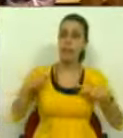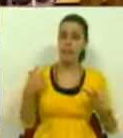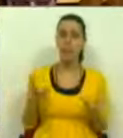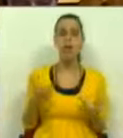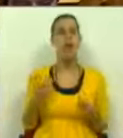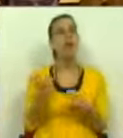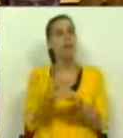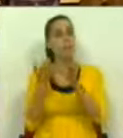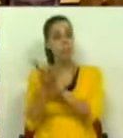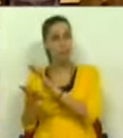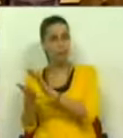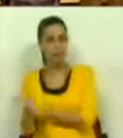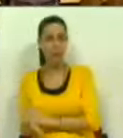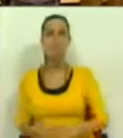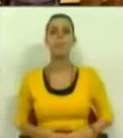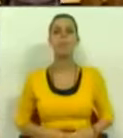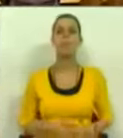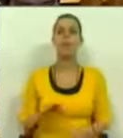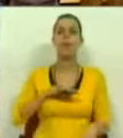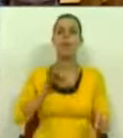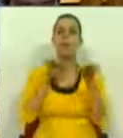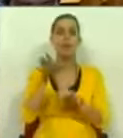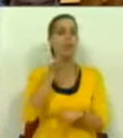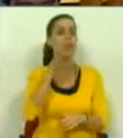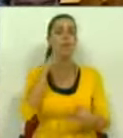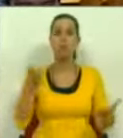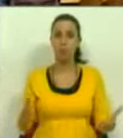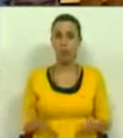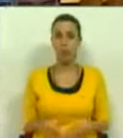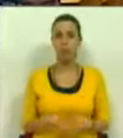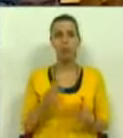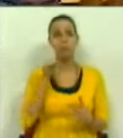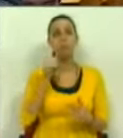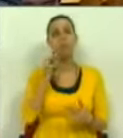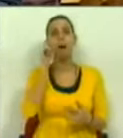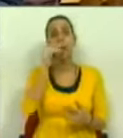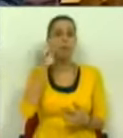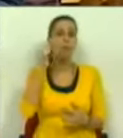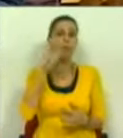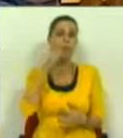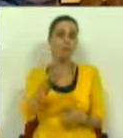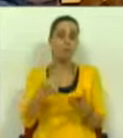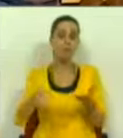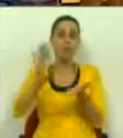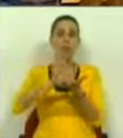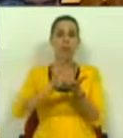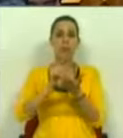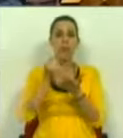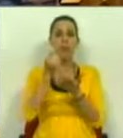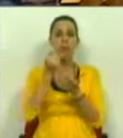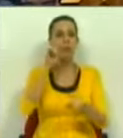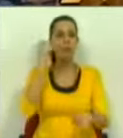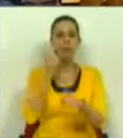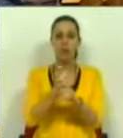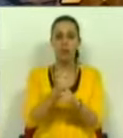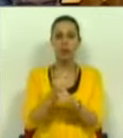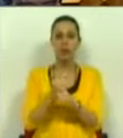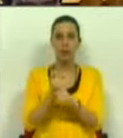gera emprego. Senhores deputados, há quem diga que o ajustamento financeiro é muito